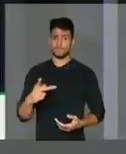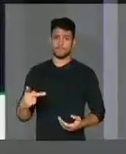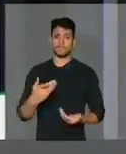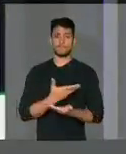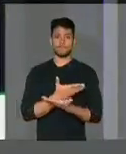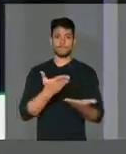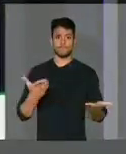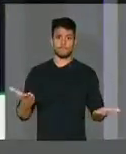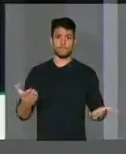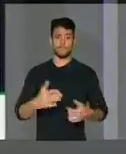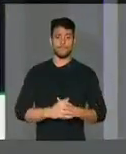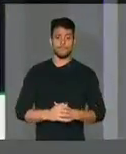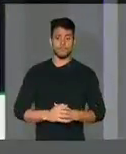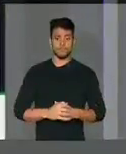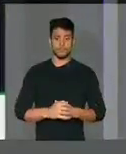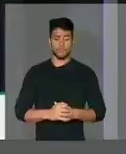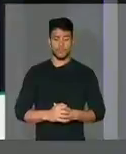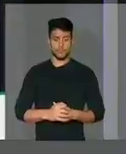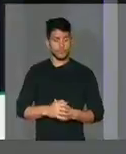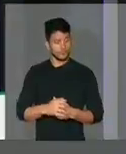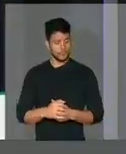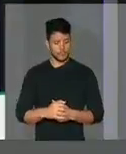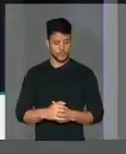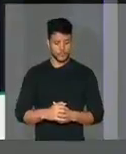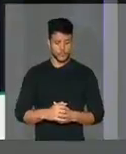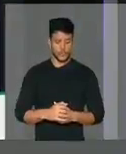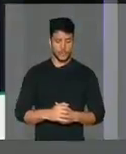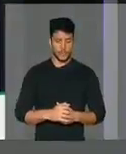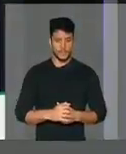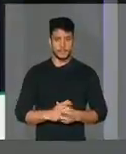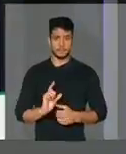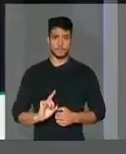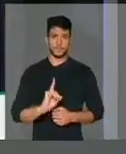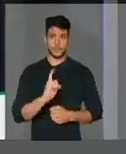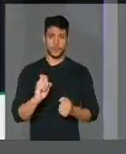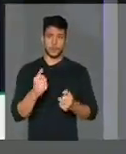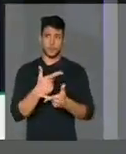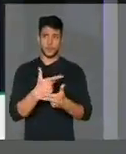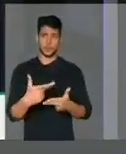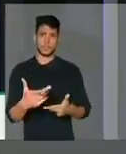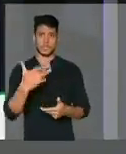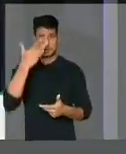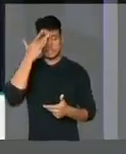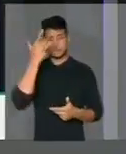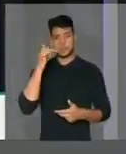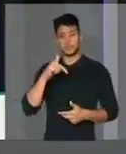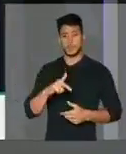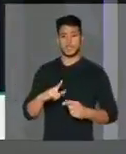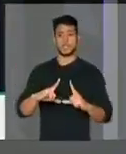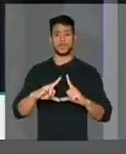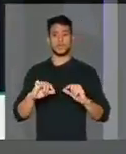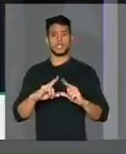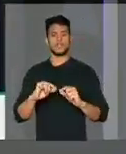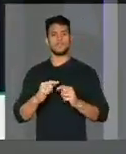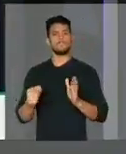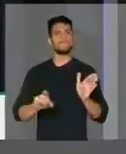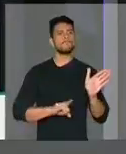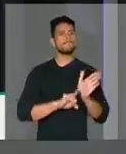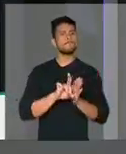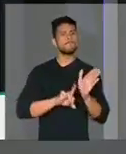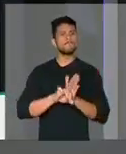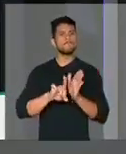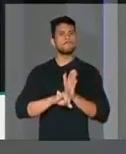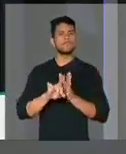senhores parlamentares, uma questão que o brasileiro fica sempre perguntando: por que